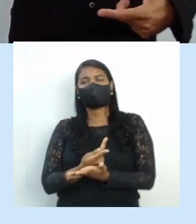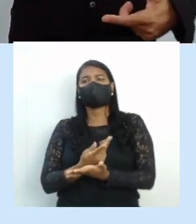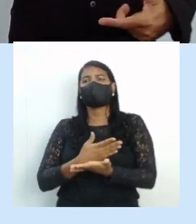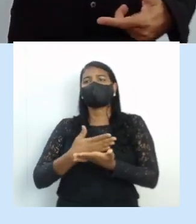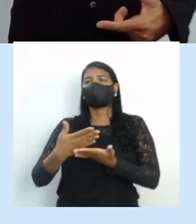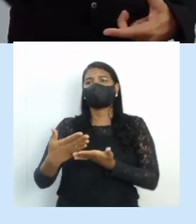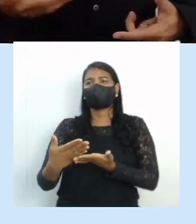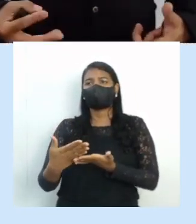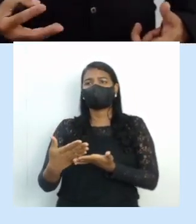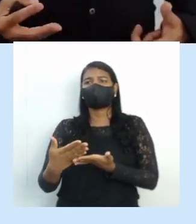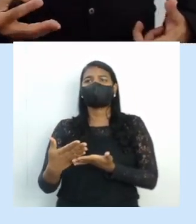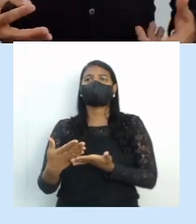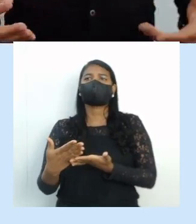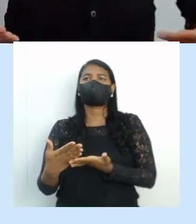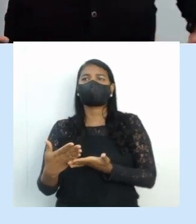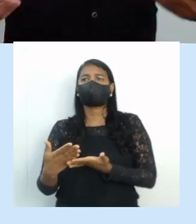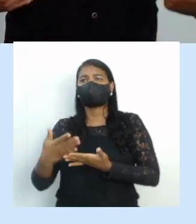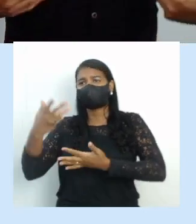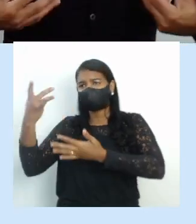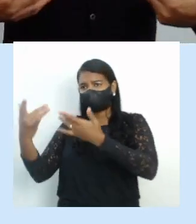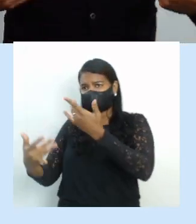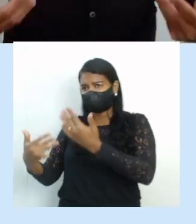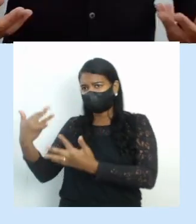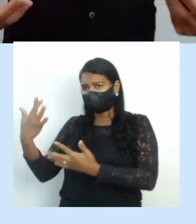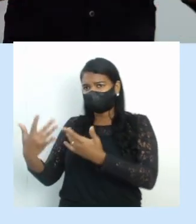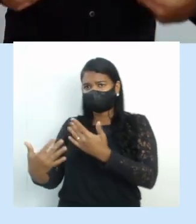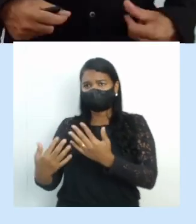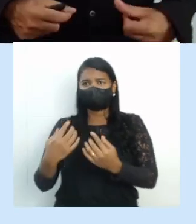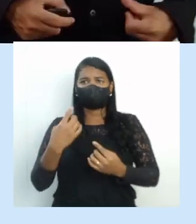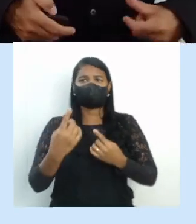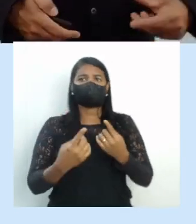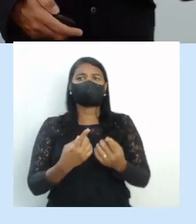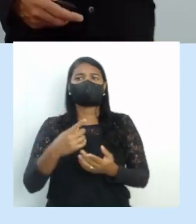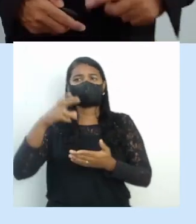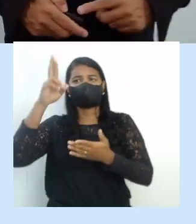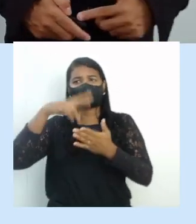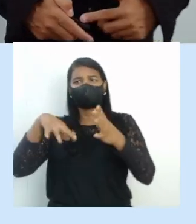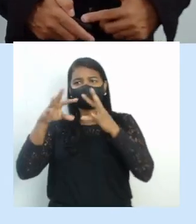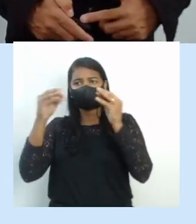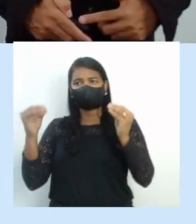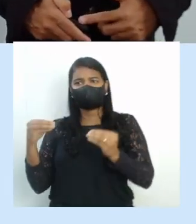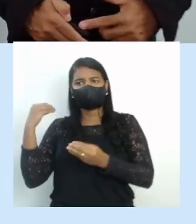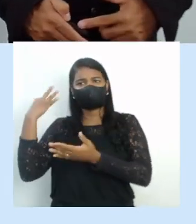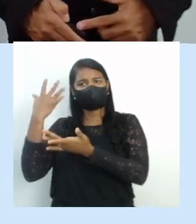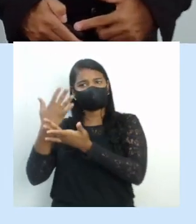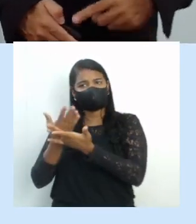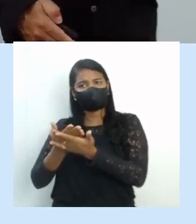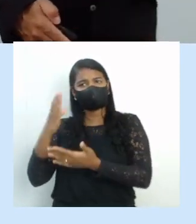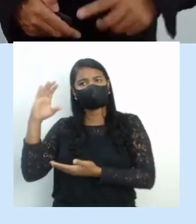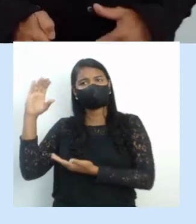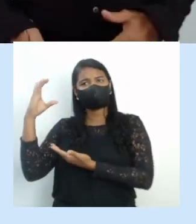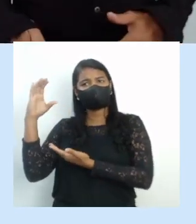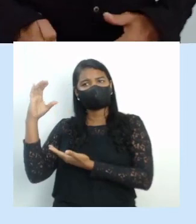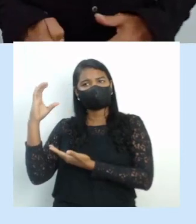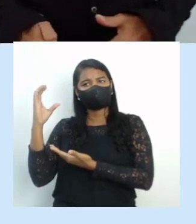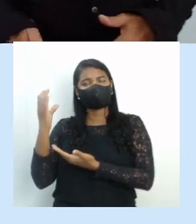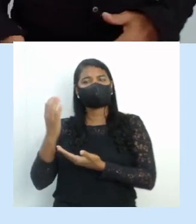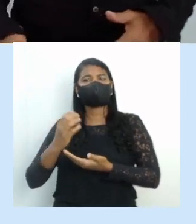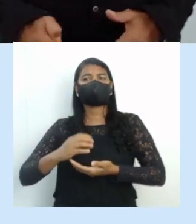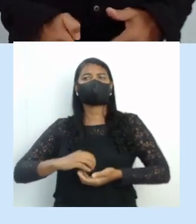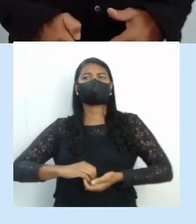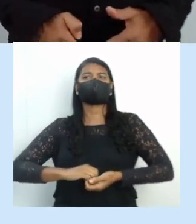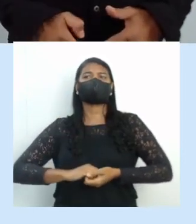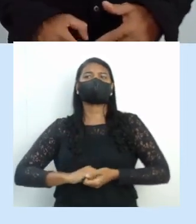começa a justificar, a gente começa a revisar o nosso assunto de ciências da formação